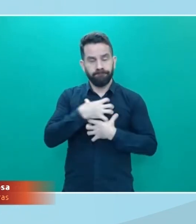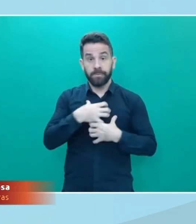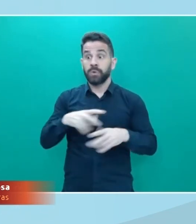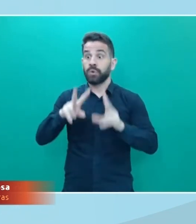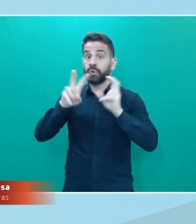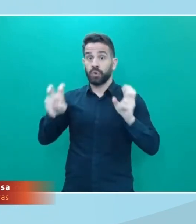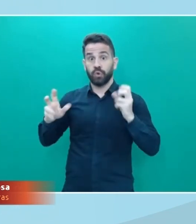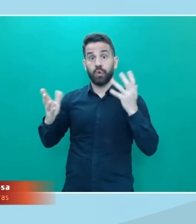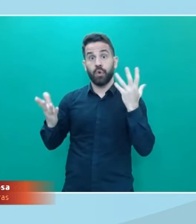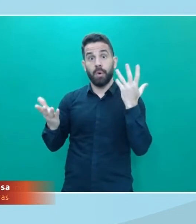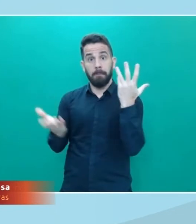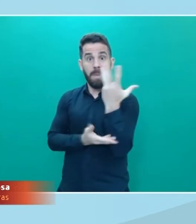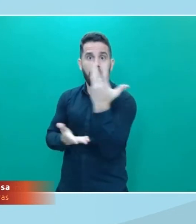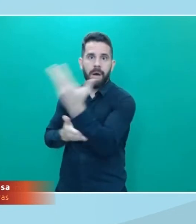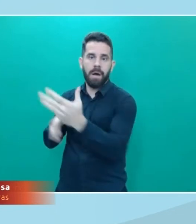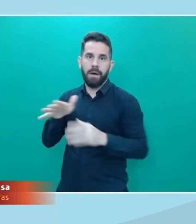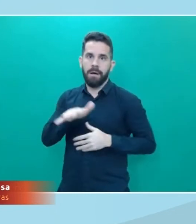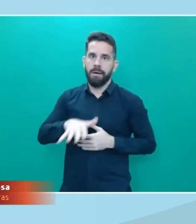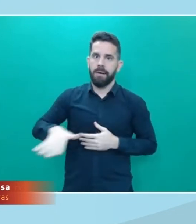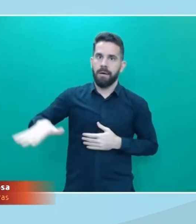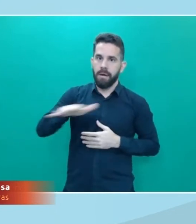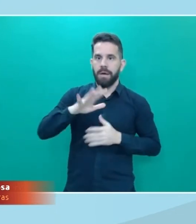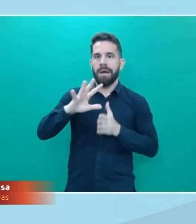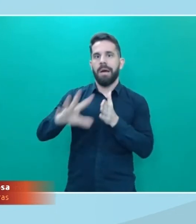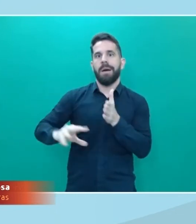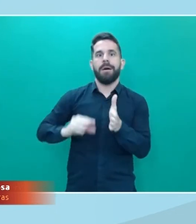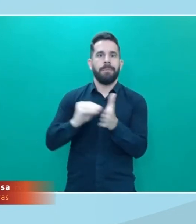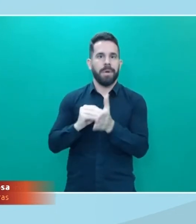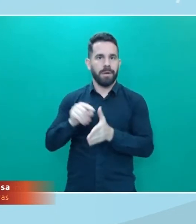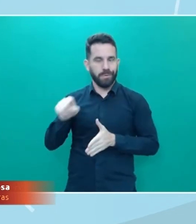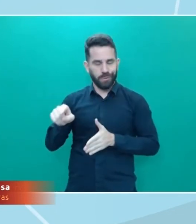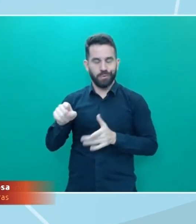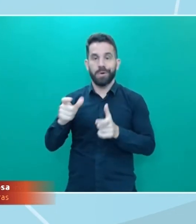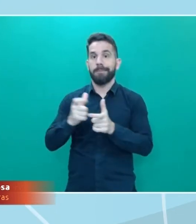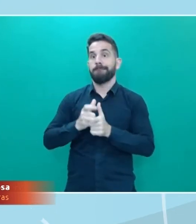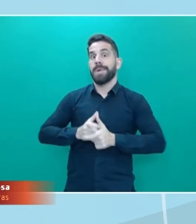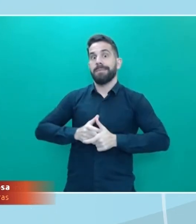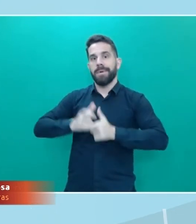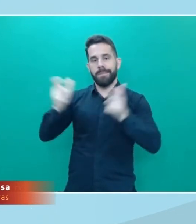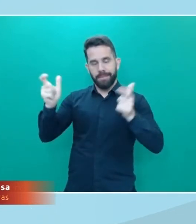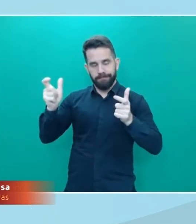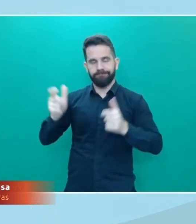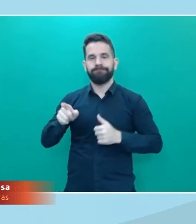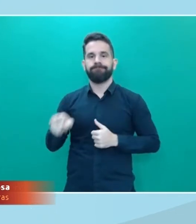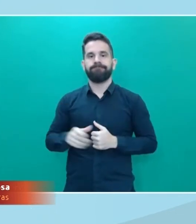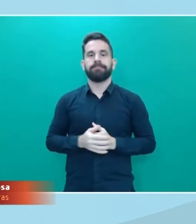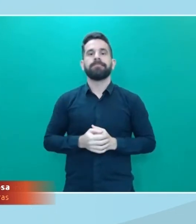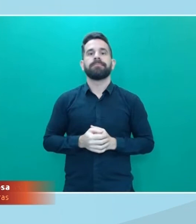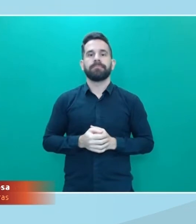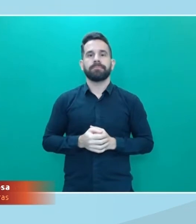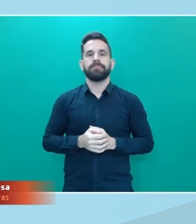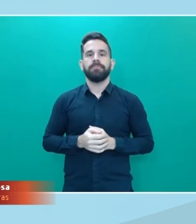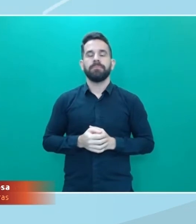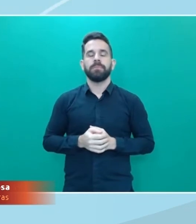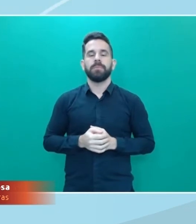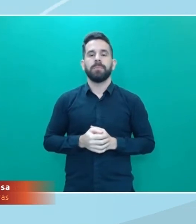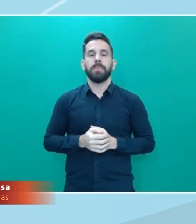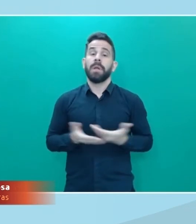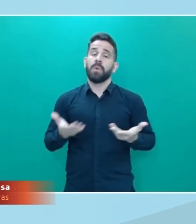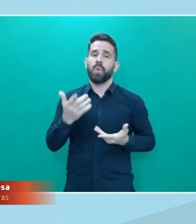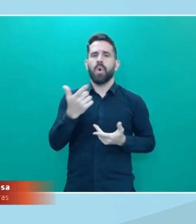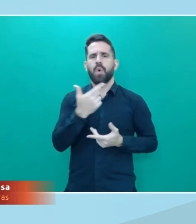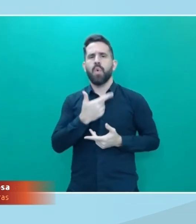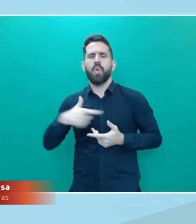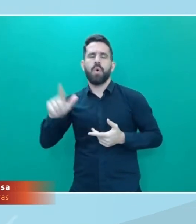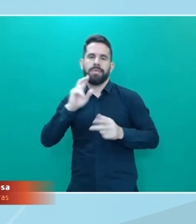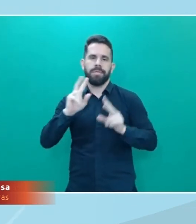período de aumento, né, do desmatamento. A gente muda um pouquinho o tema agora,